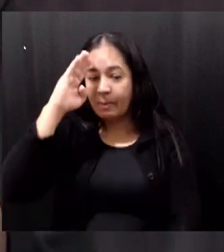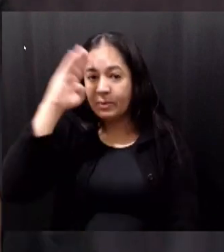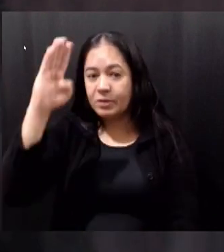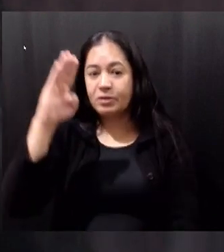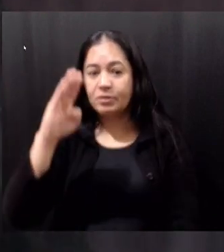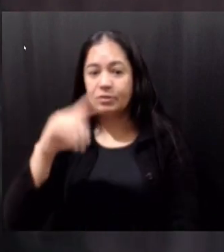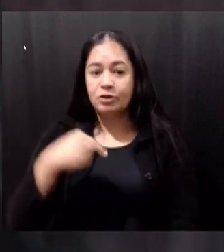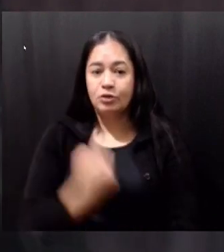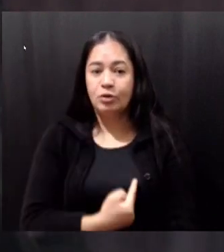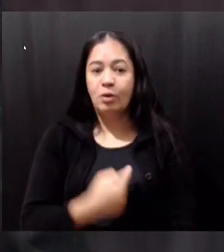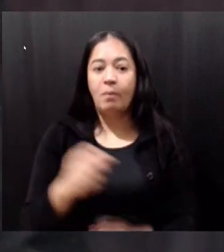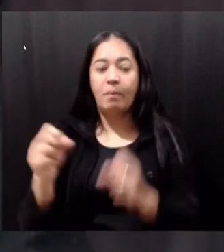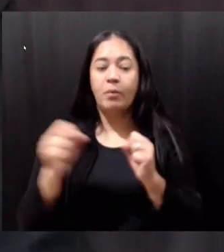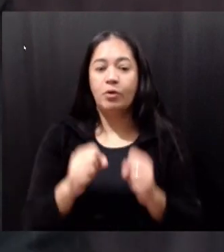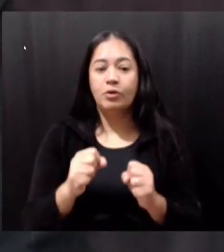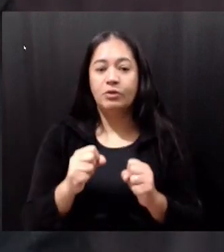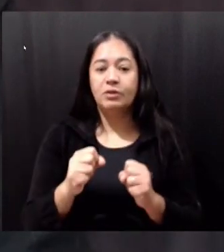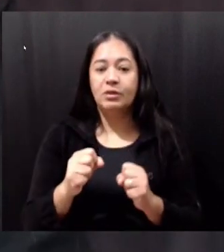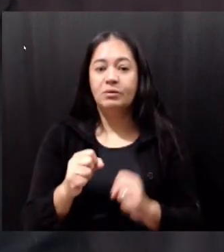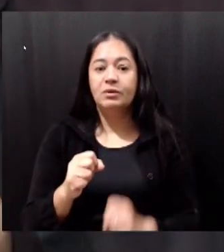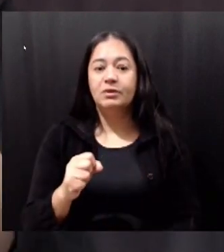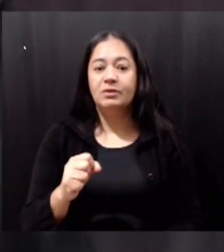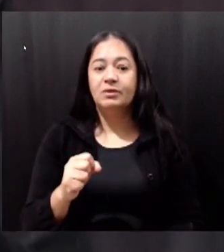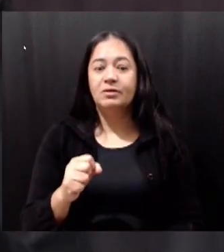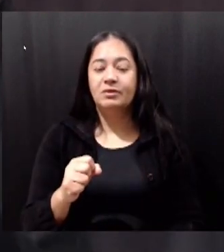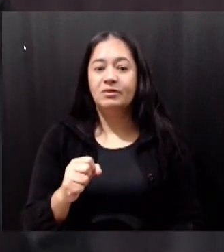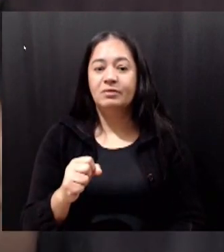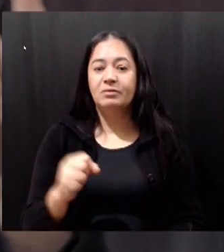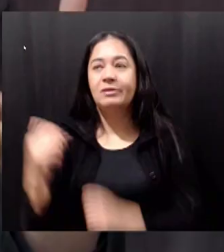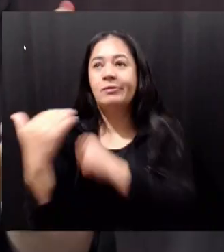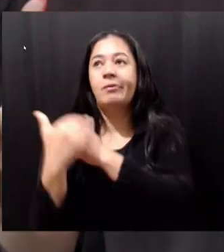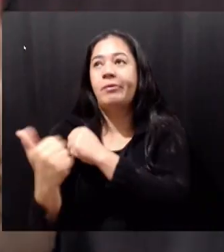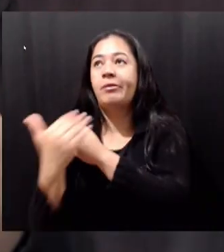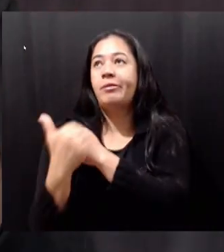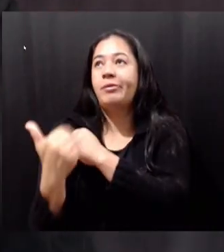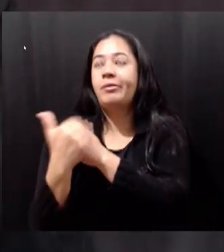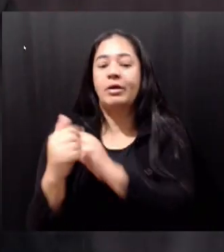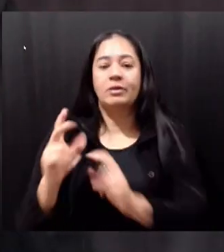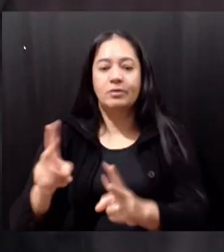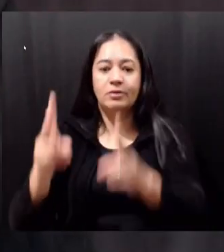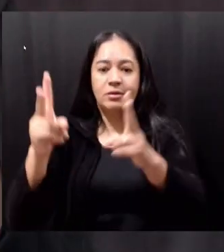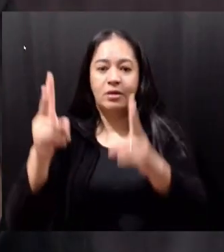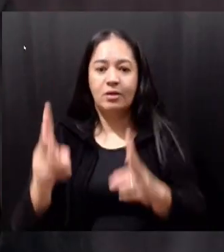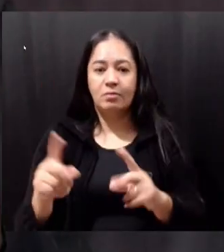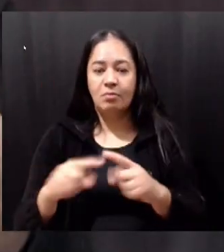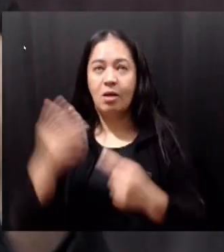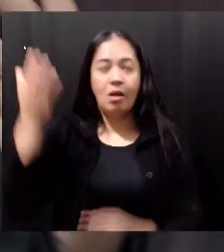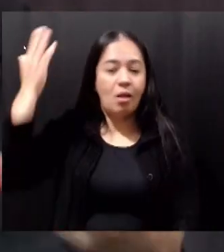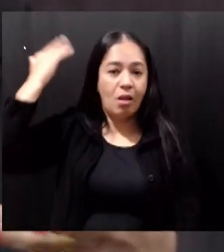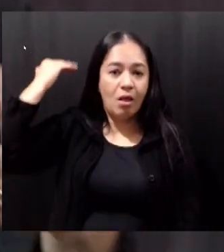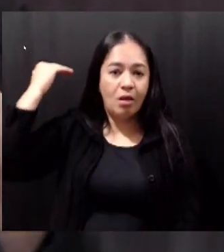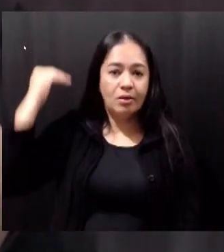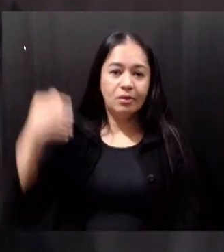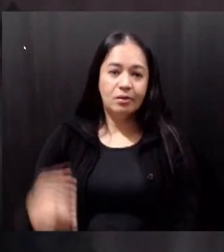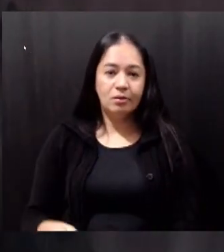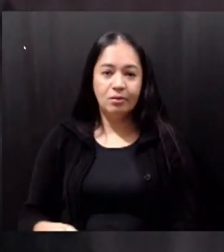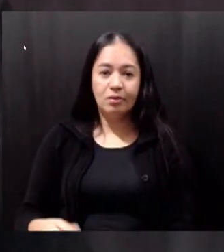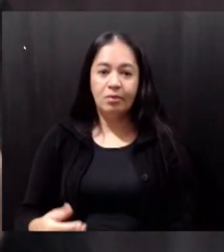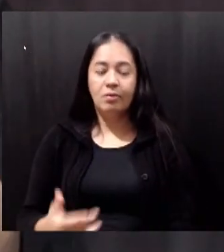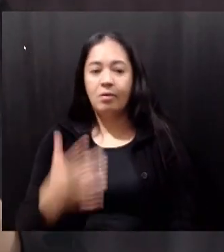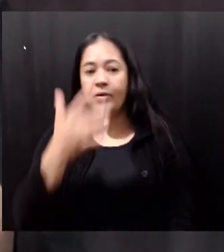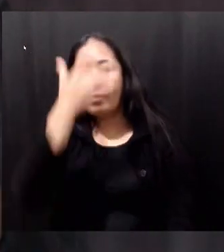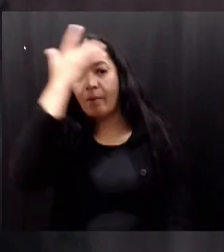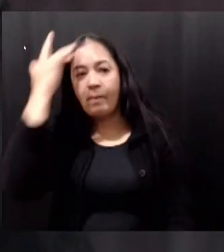ser acionados o tempo todo. E antigamente, para uma empresa, para